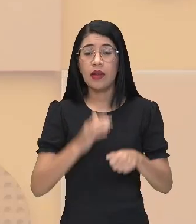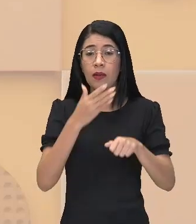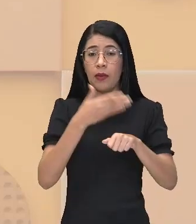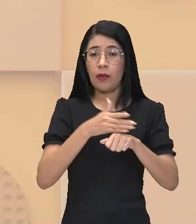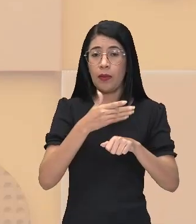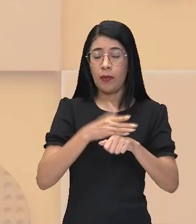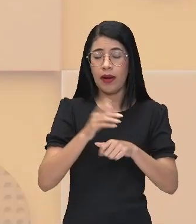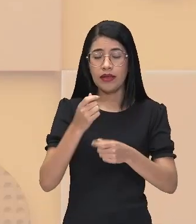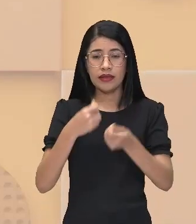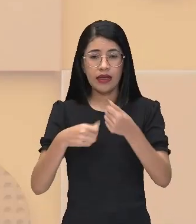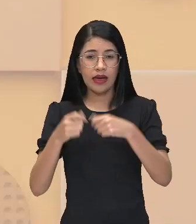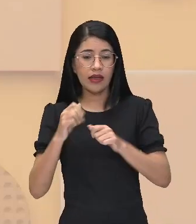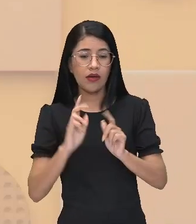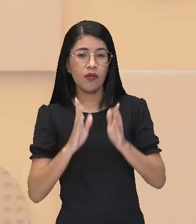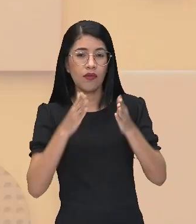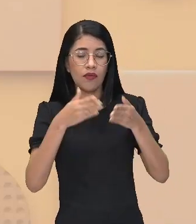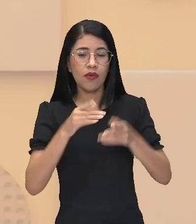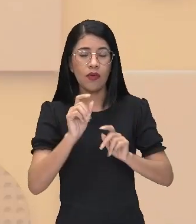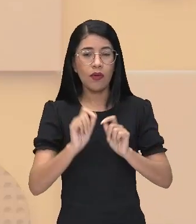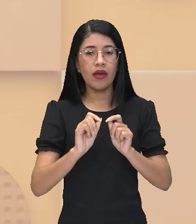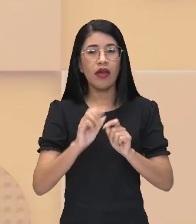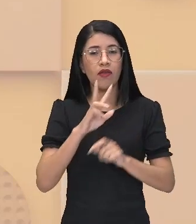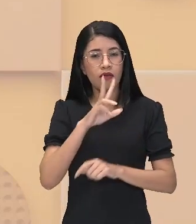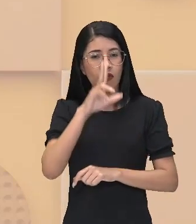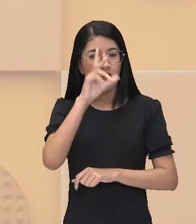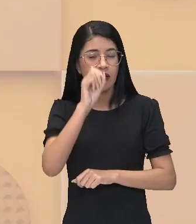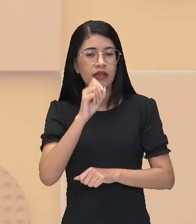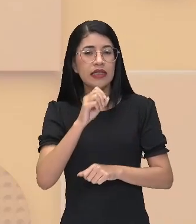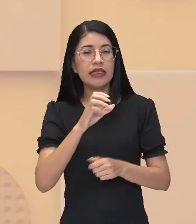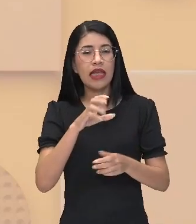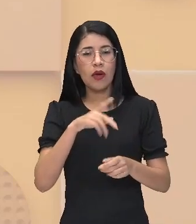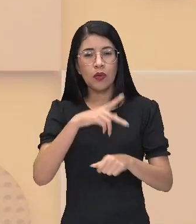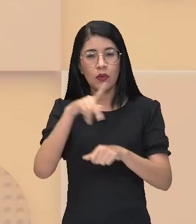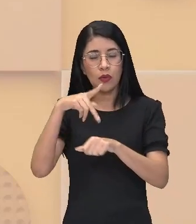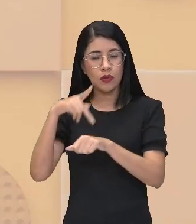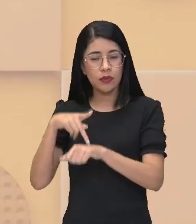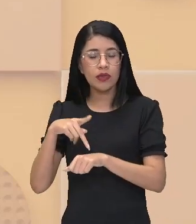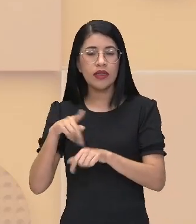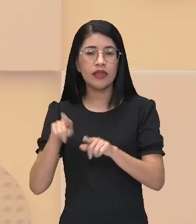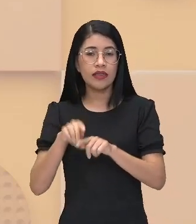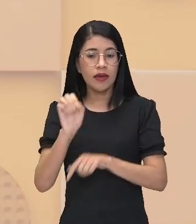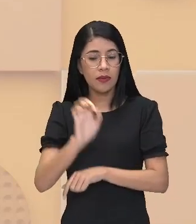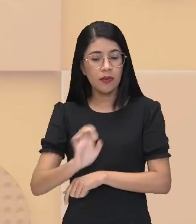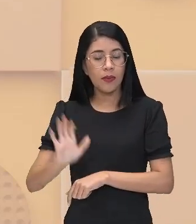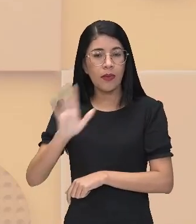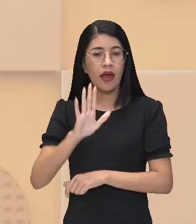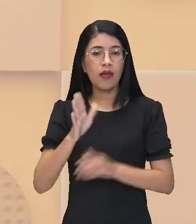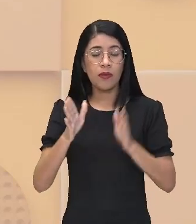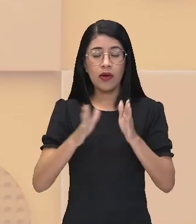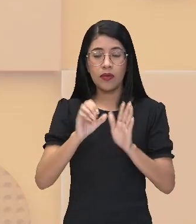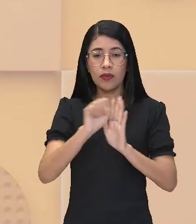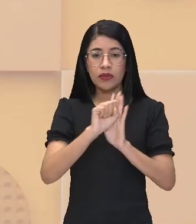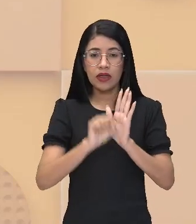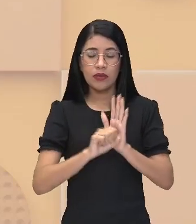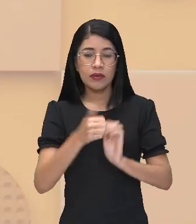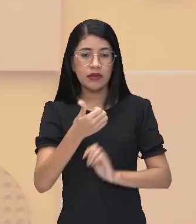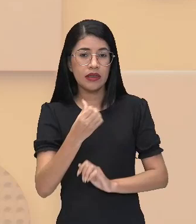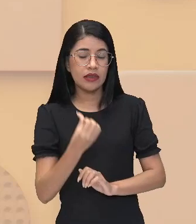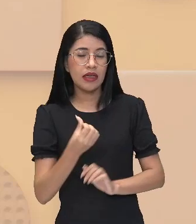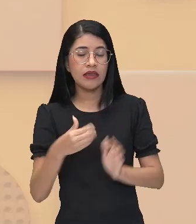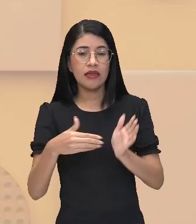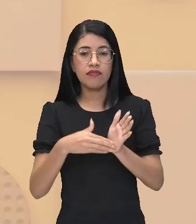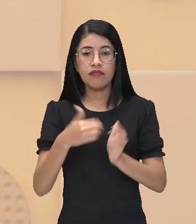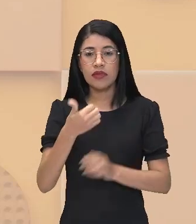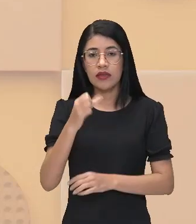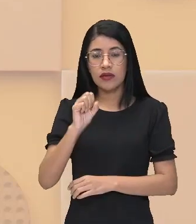econômicas que visavam o fortalecimento dos estados nacionais na Europa entre os séculos XVI e os séculos